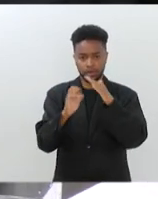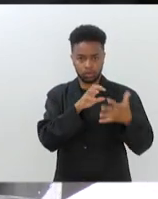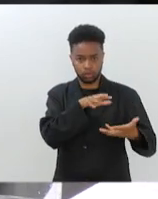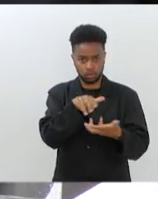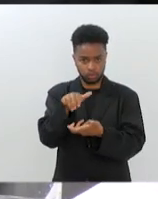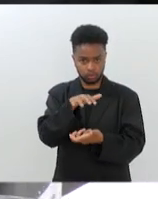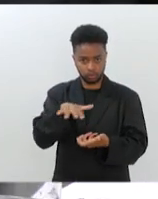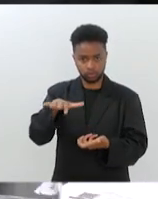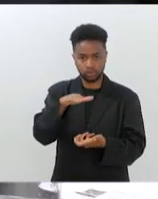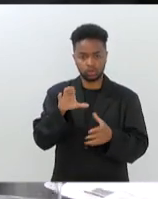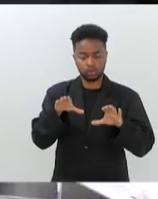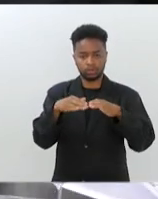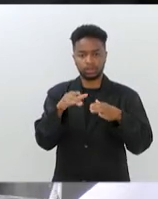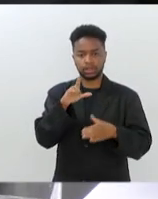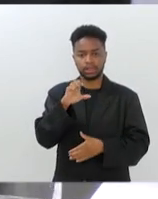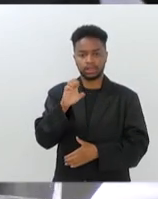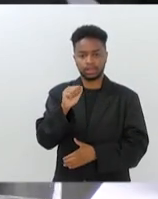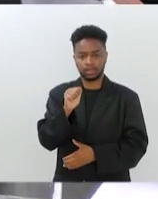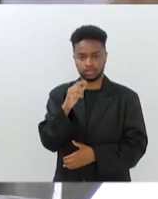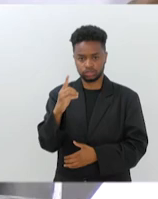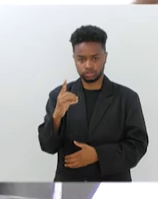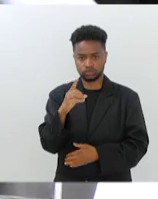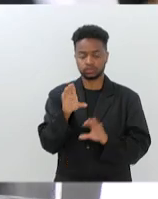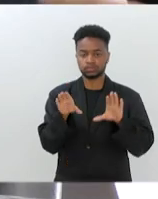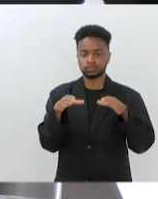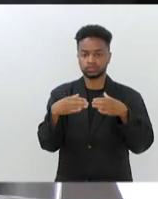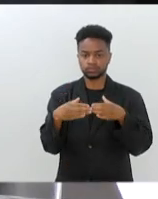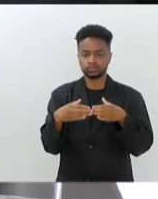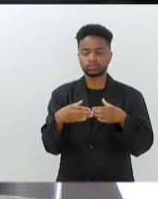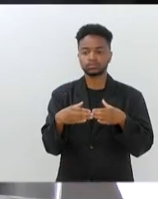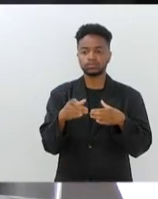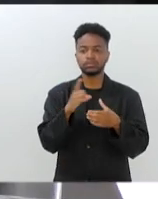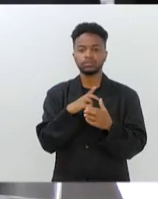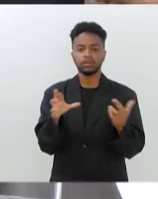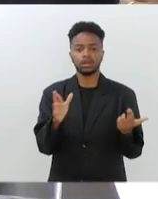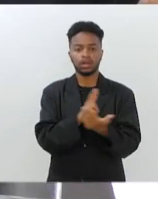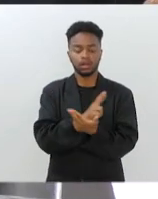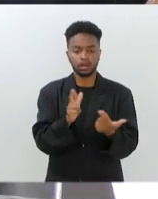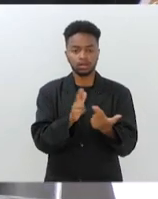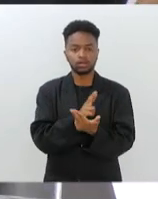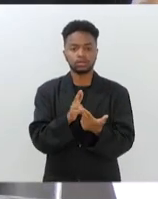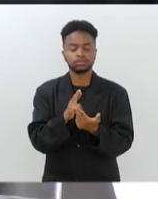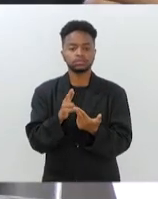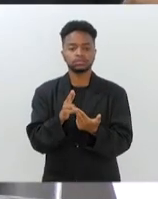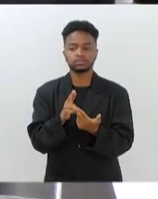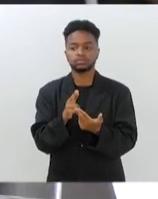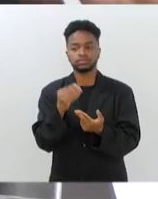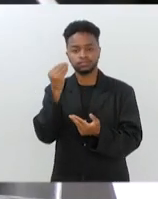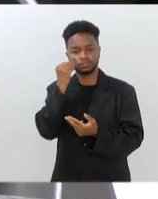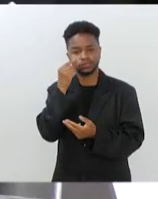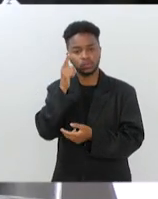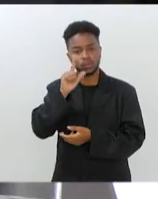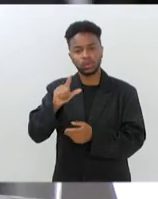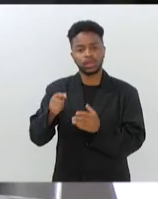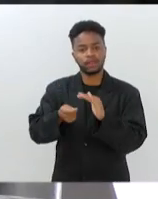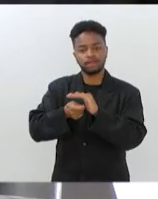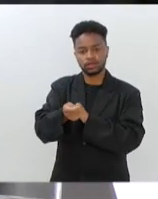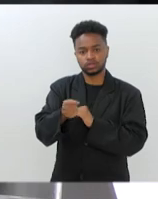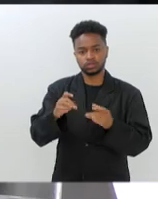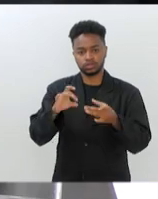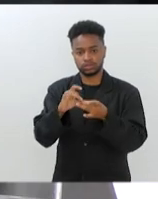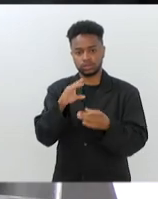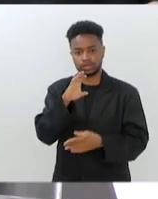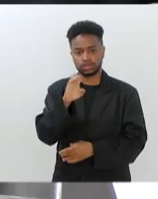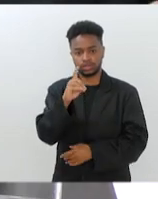Lead é um grupo que a gente se relaciona para trazer investimentos para a Sedai